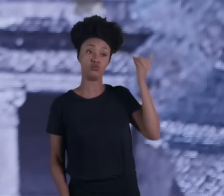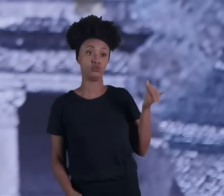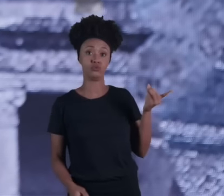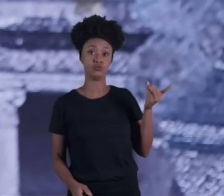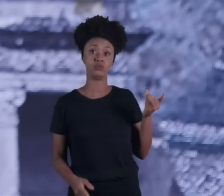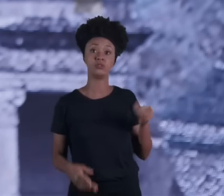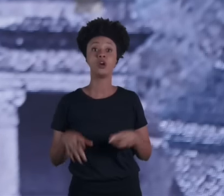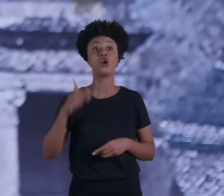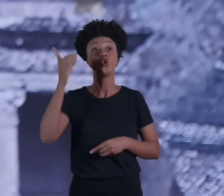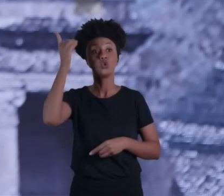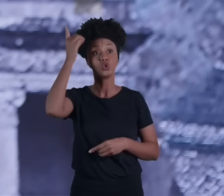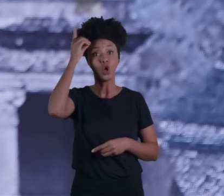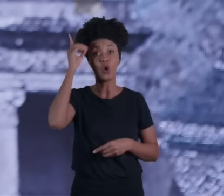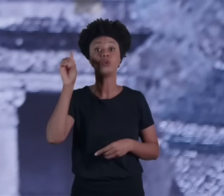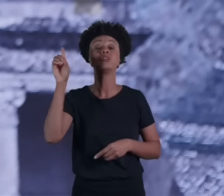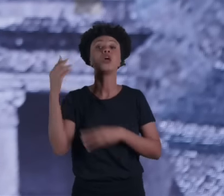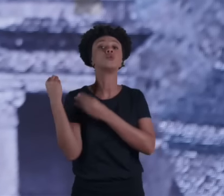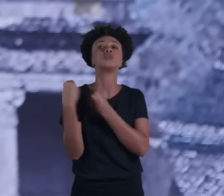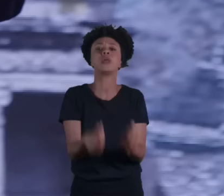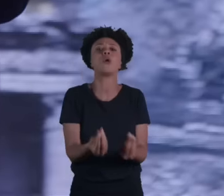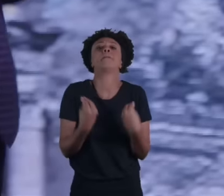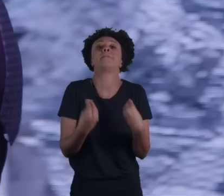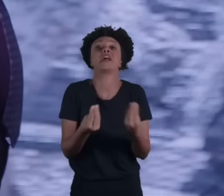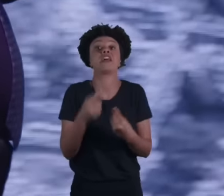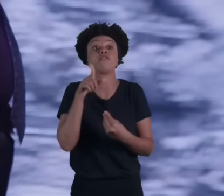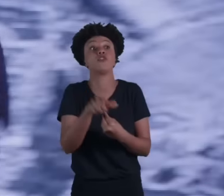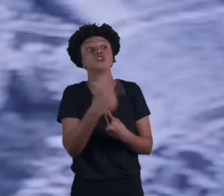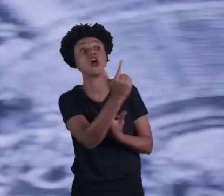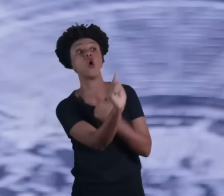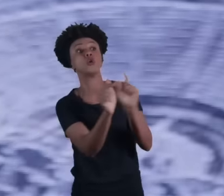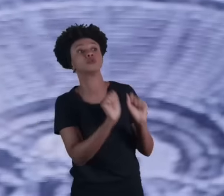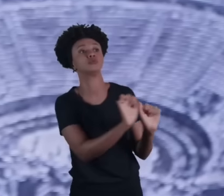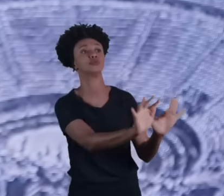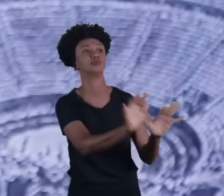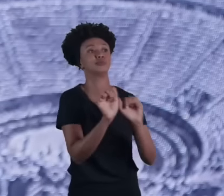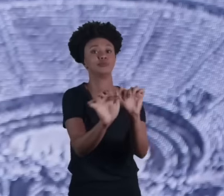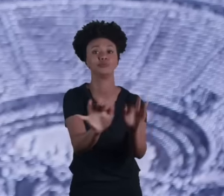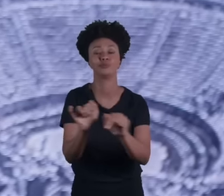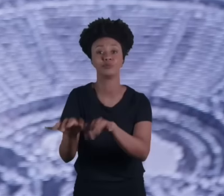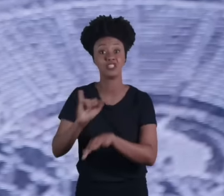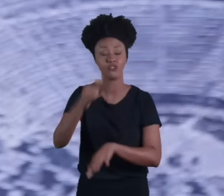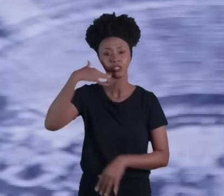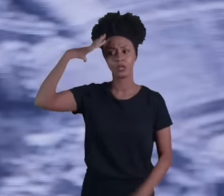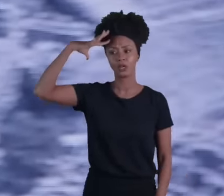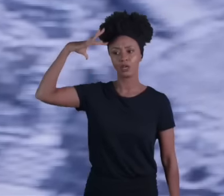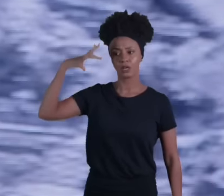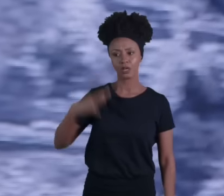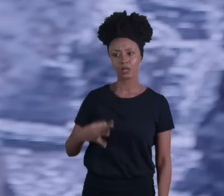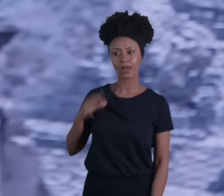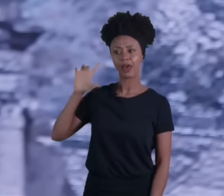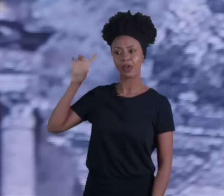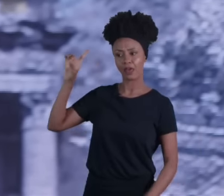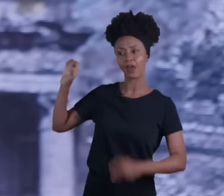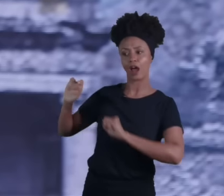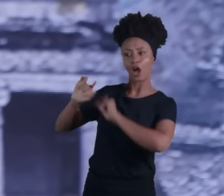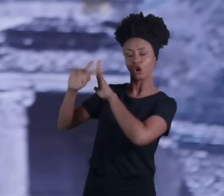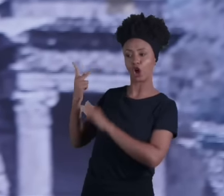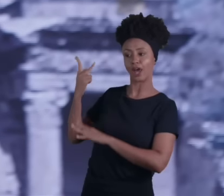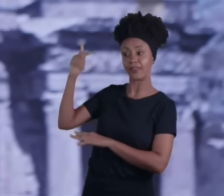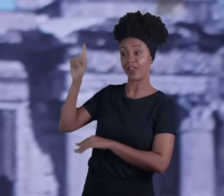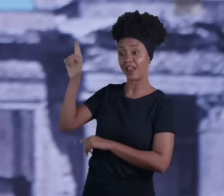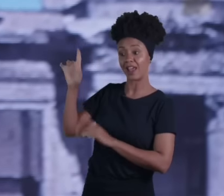para mais alguém. Quando você entende isso, que é para a glória de Deus, que Ele é dono de todas